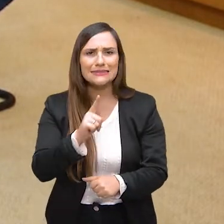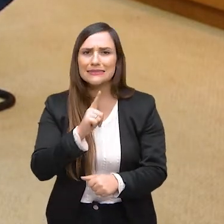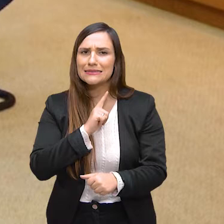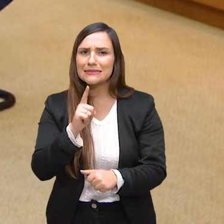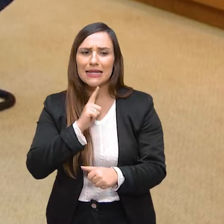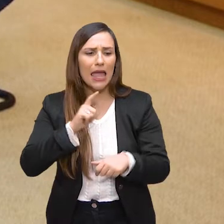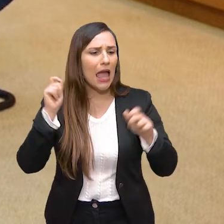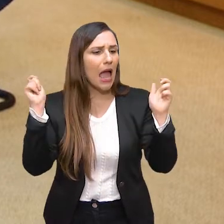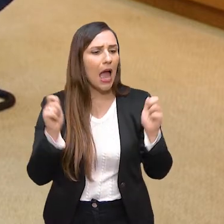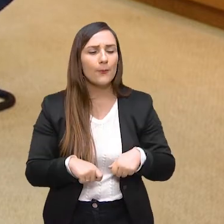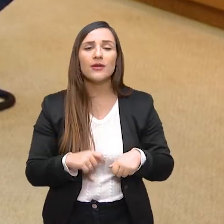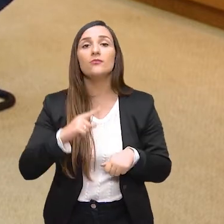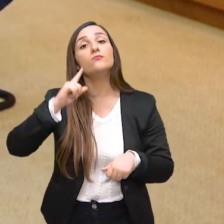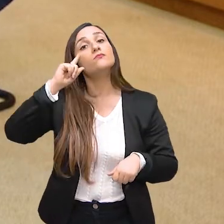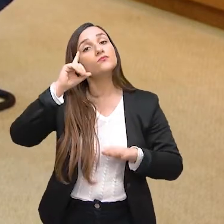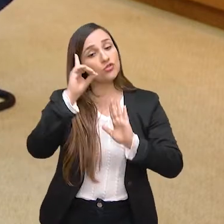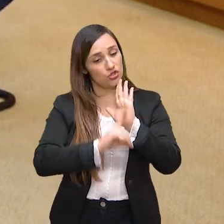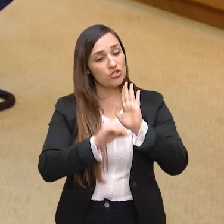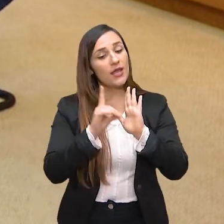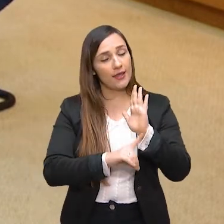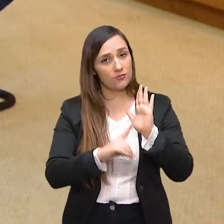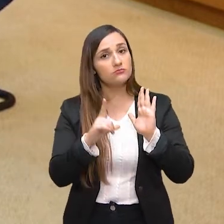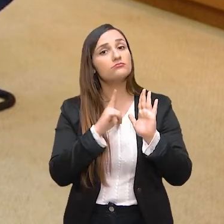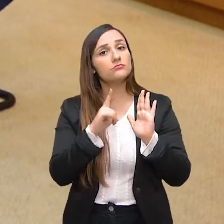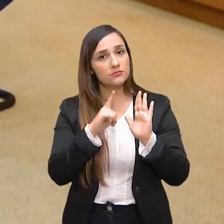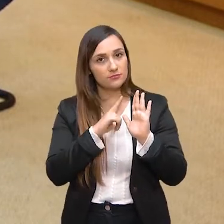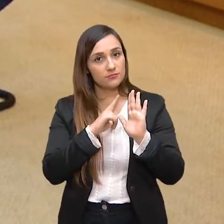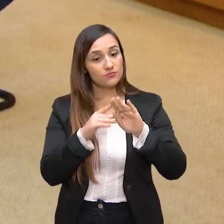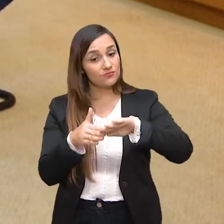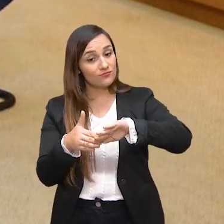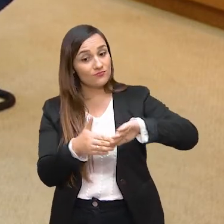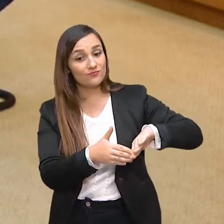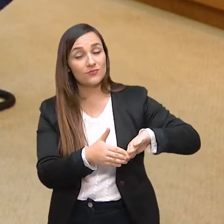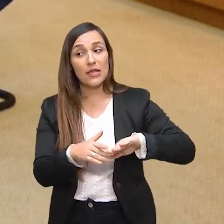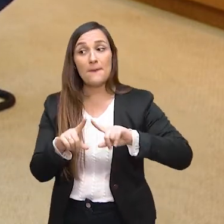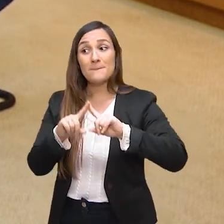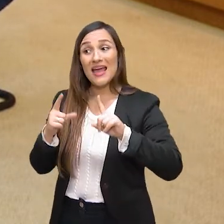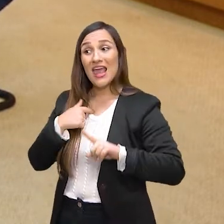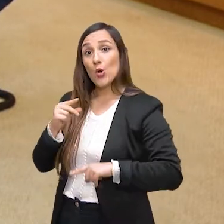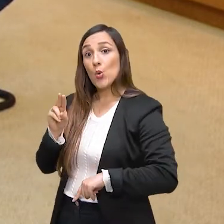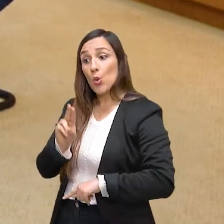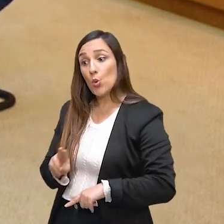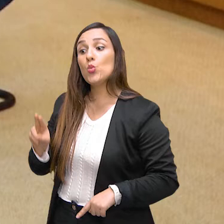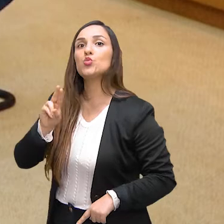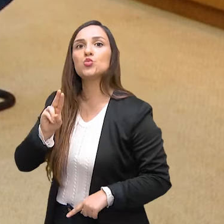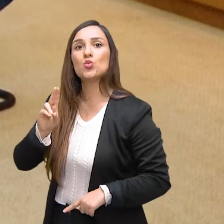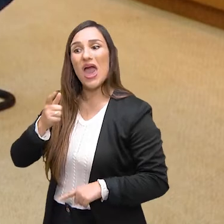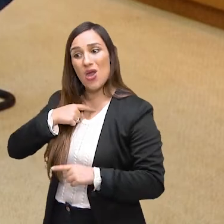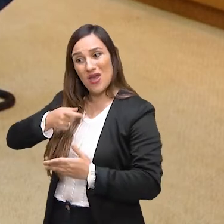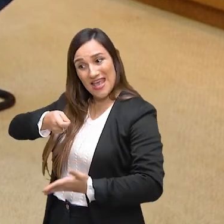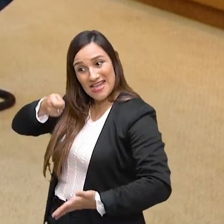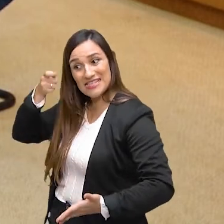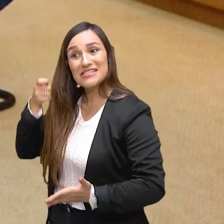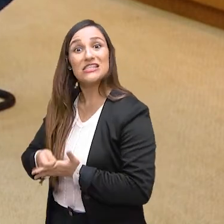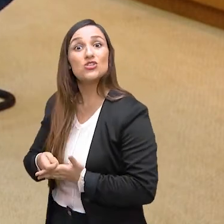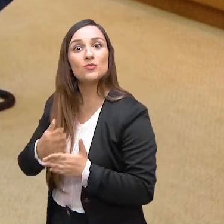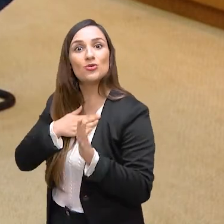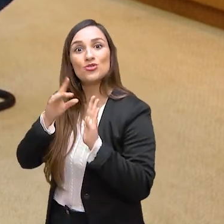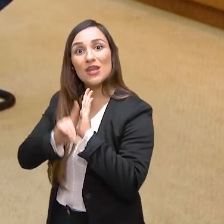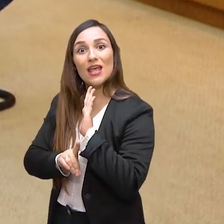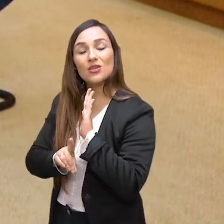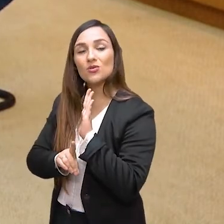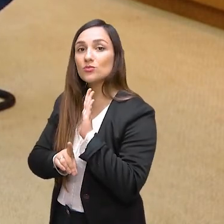temos capacidade de adquirir direitos e obrigações. Outra coisa é exercer esses direitos. O exercício desses